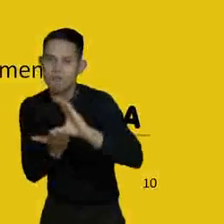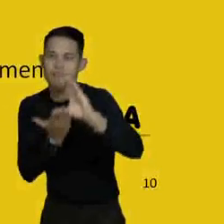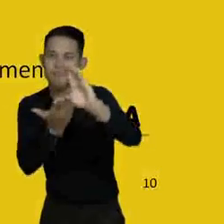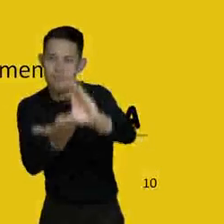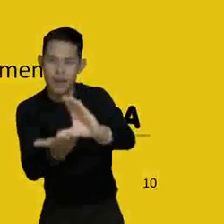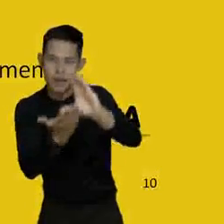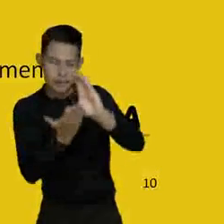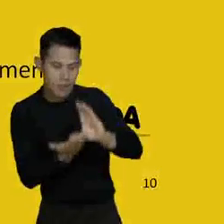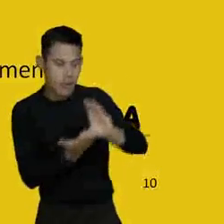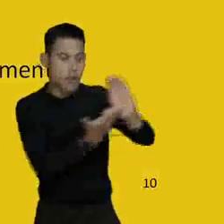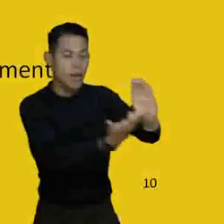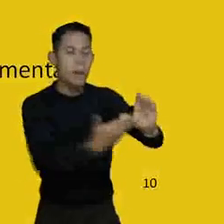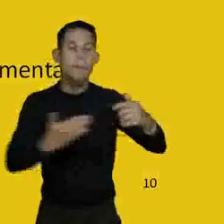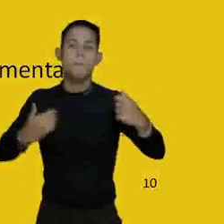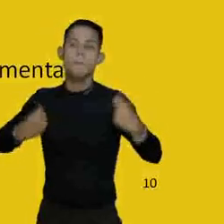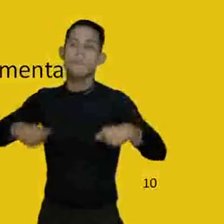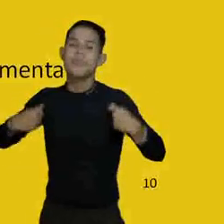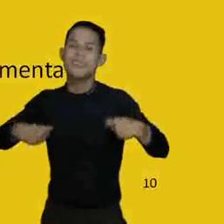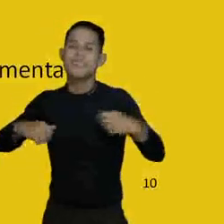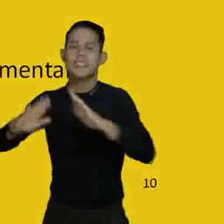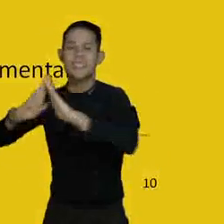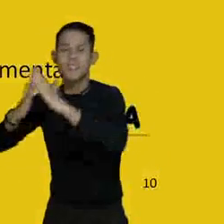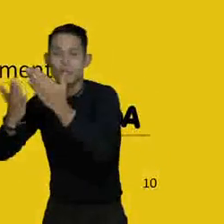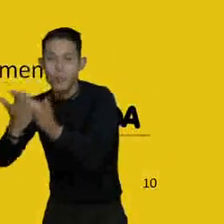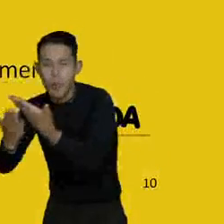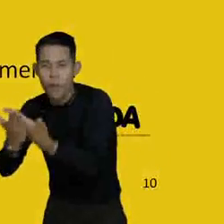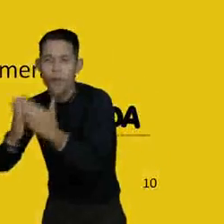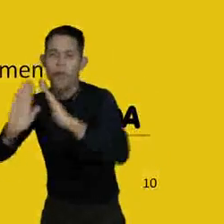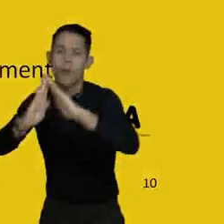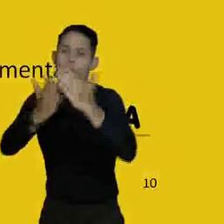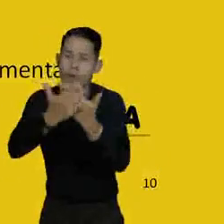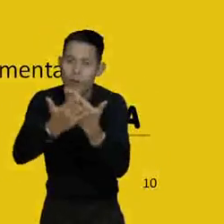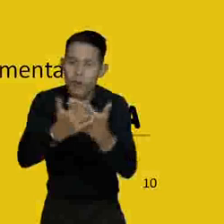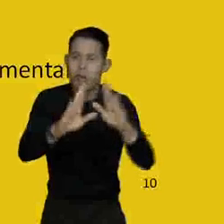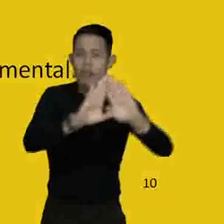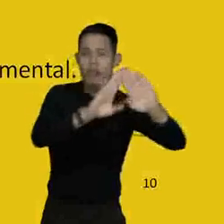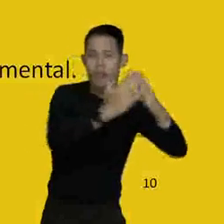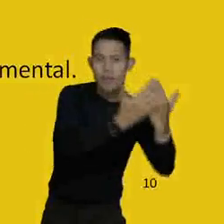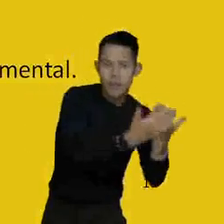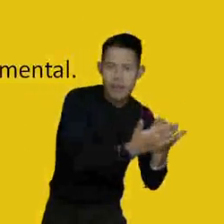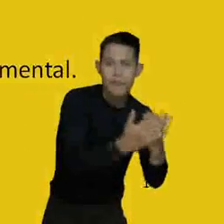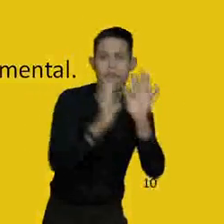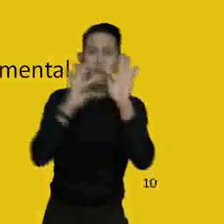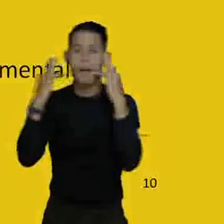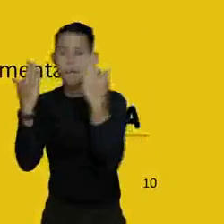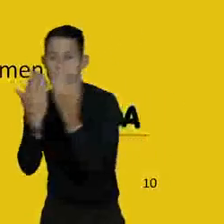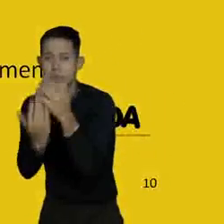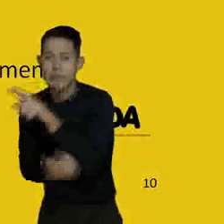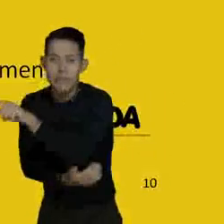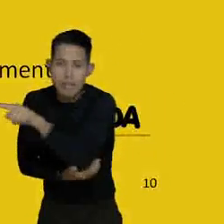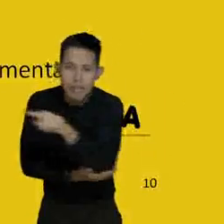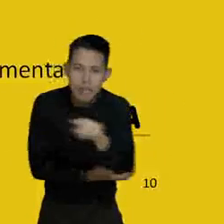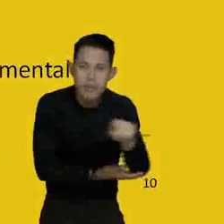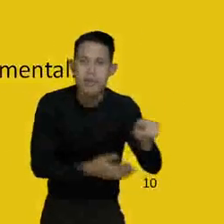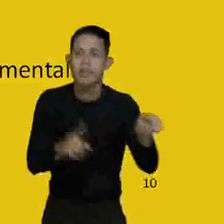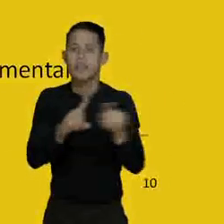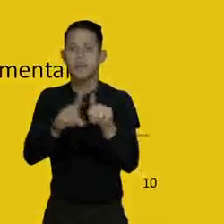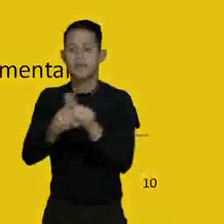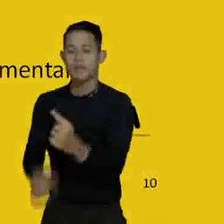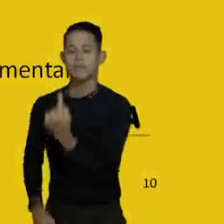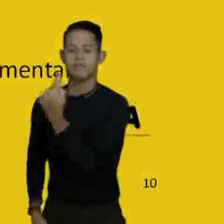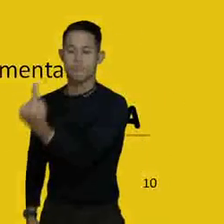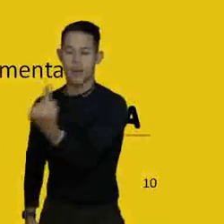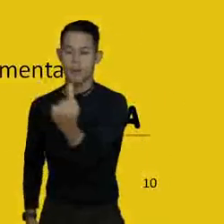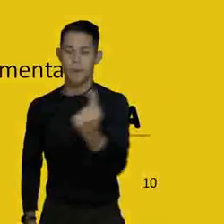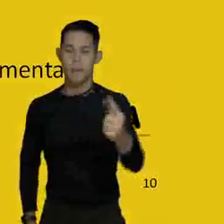necessidades da escola dos indivíduos da família para que eles tenham essa identificação para que eles tenham ess